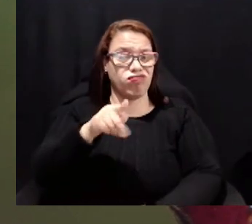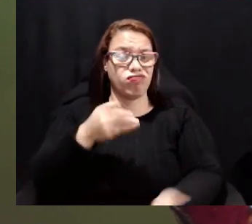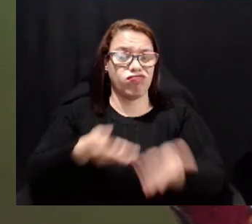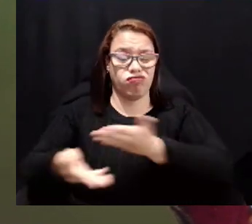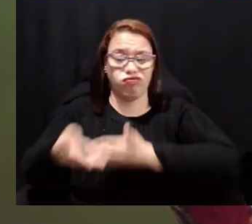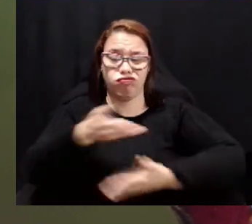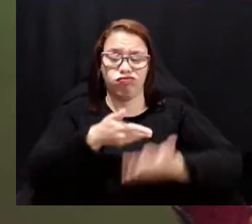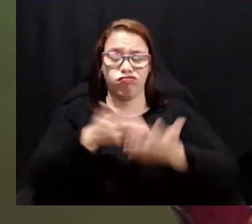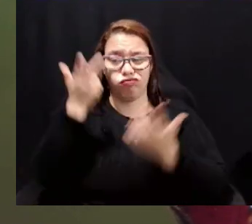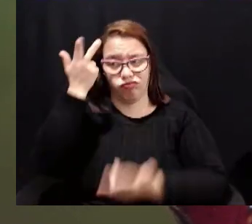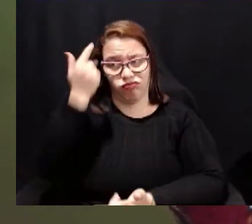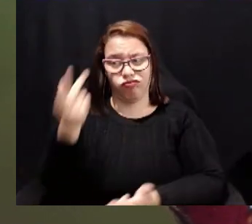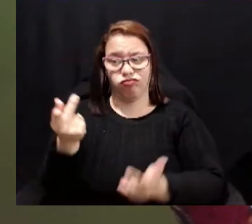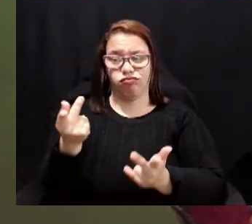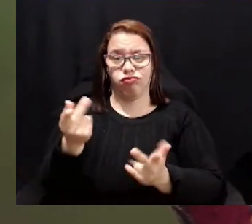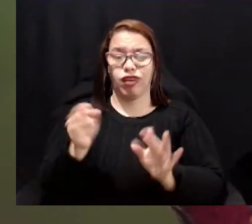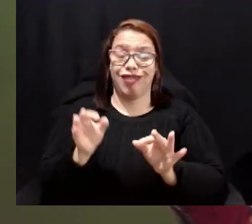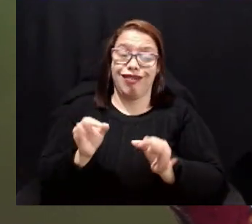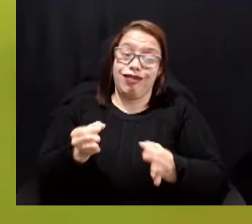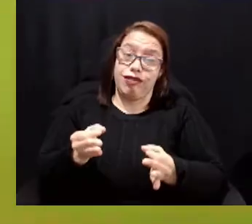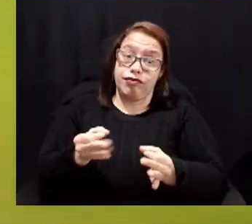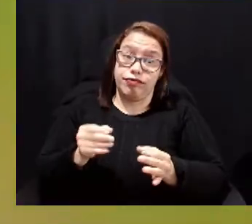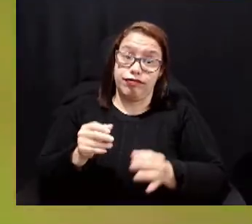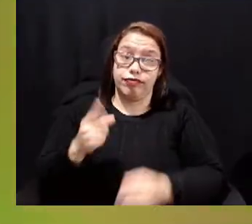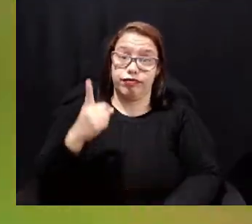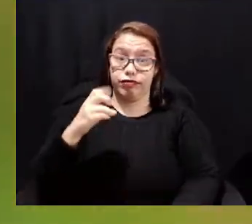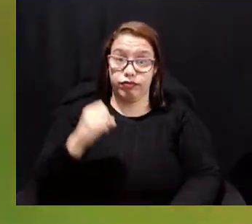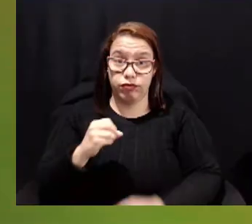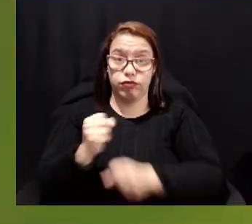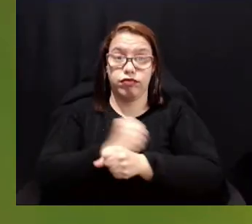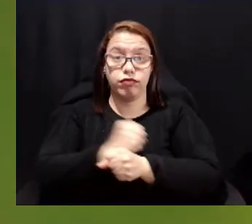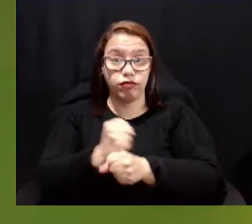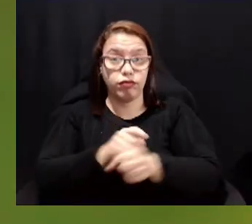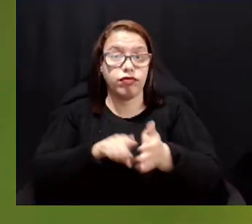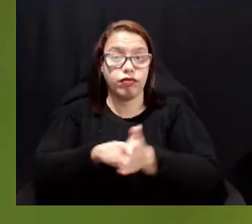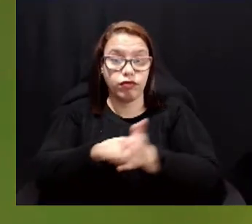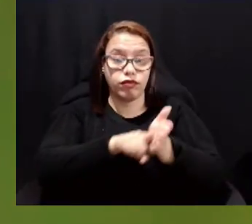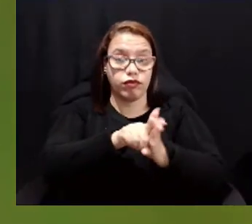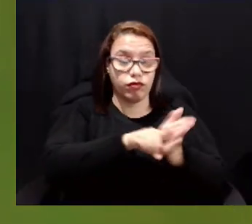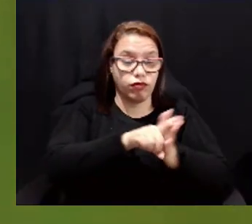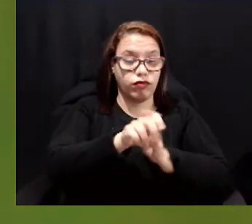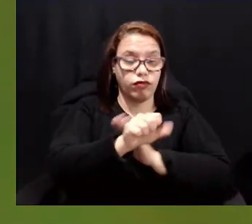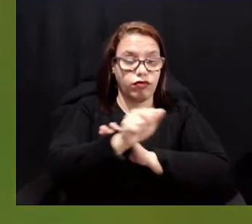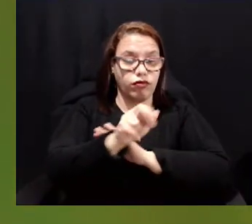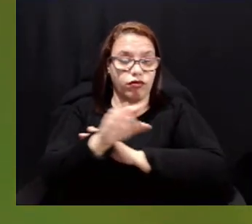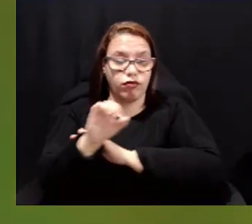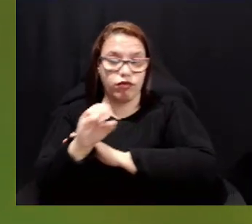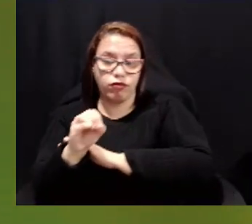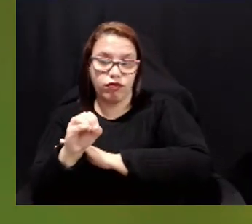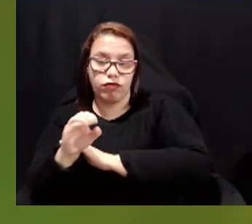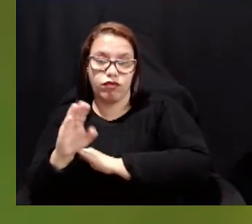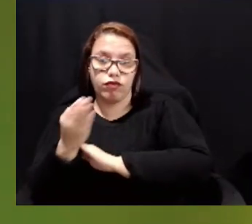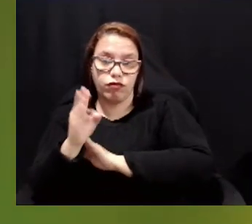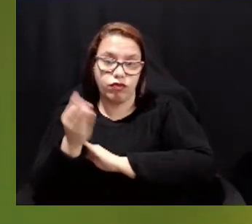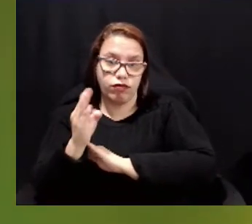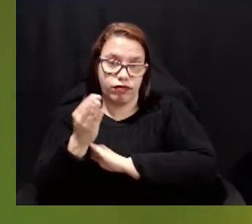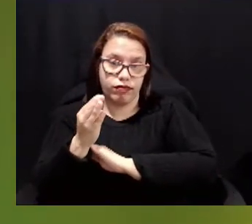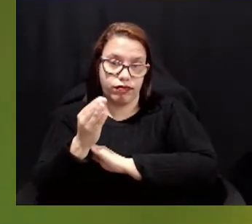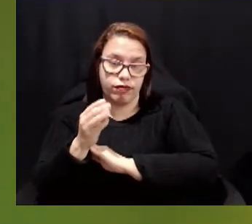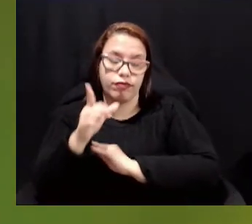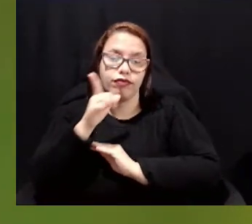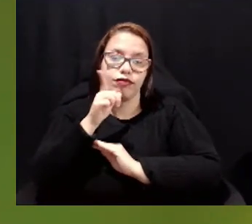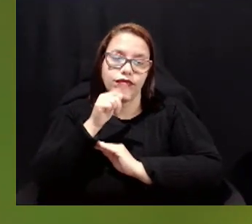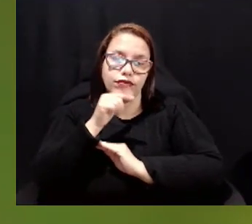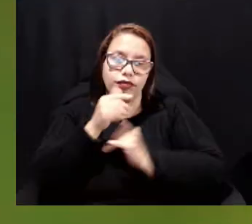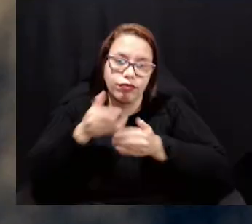a essa interação natural e delicada. Após 10 anos de imersão e pesquisa no Cerrado, bioma conhecido como o